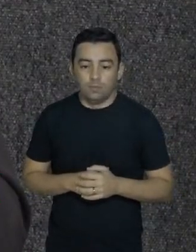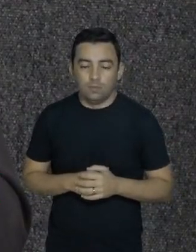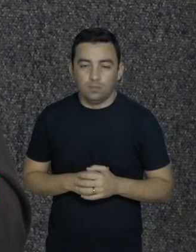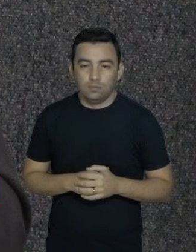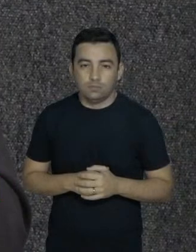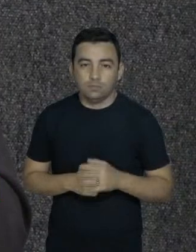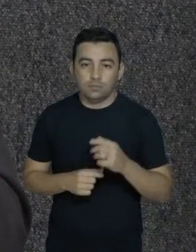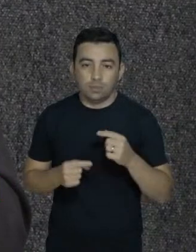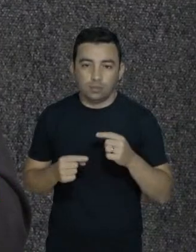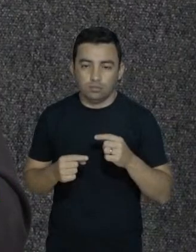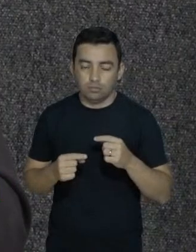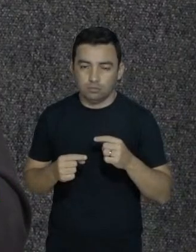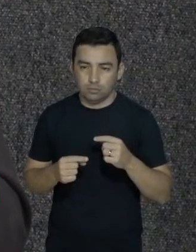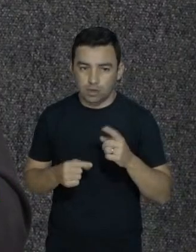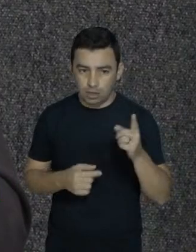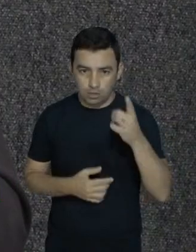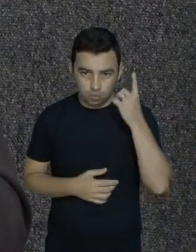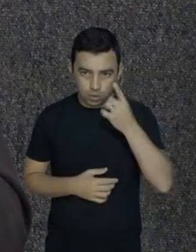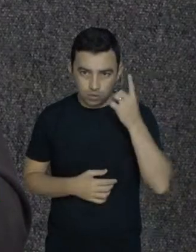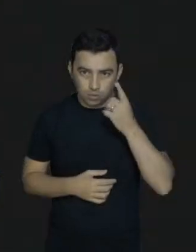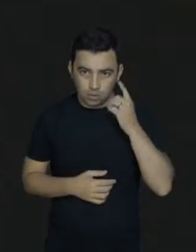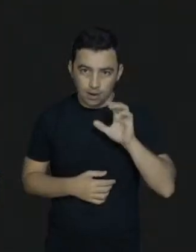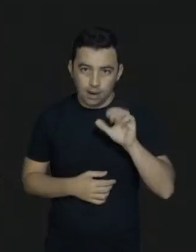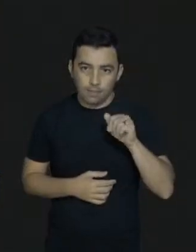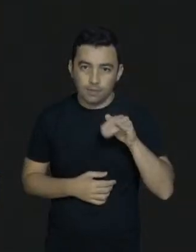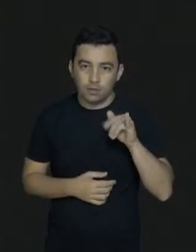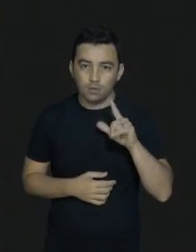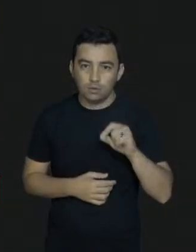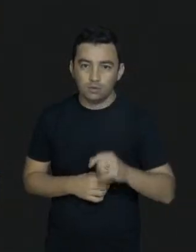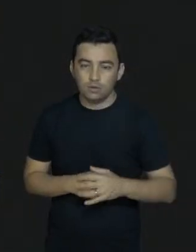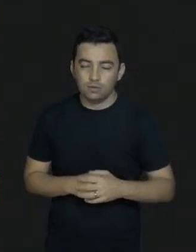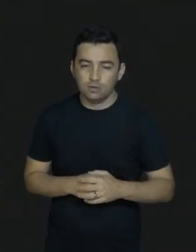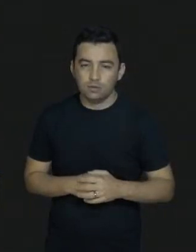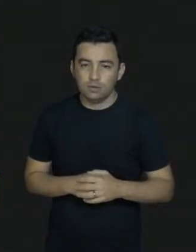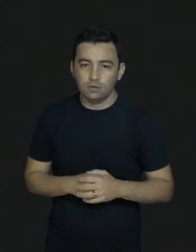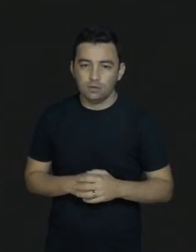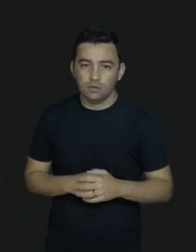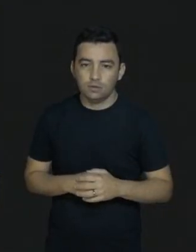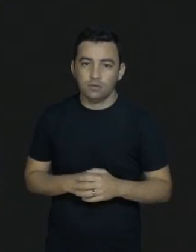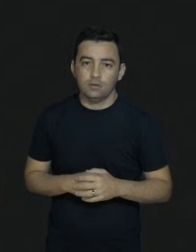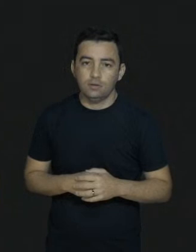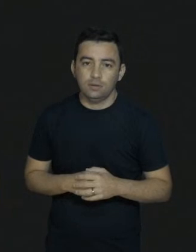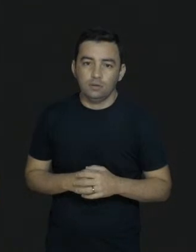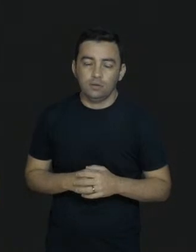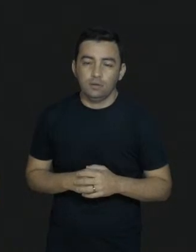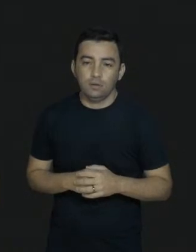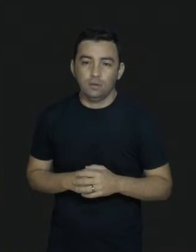Deputado Camilo quer se manifestar a respeito podemos aprovar ok